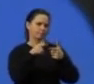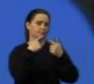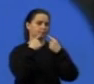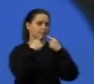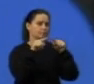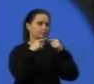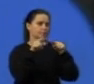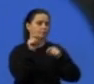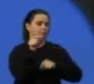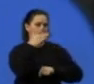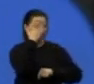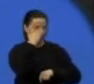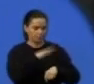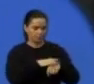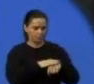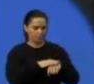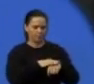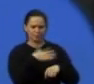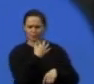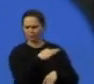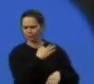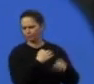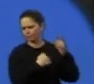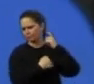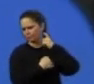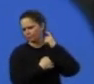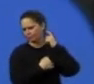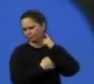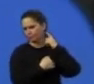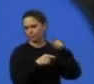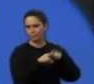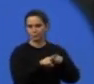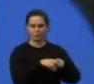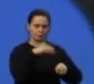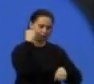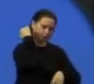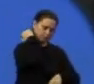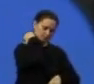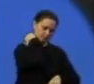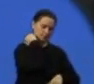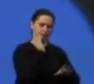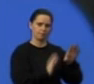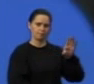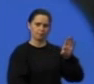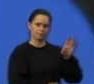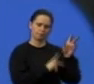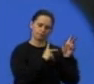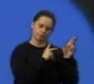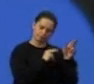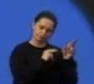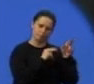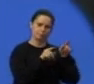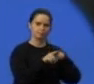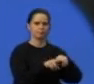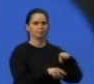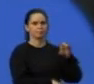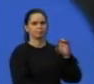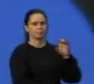alternativa A, dor no pescoço ou nas costas; alternativa B, adormecimento; alternativa